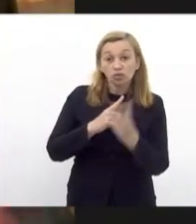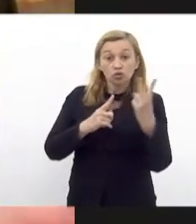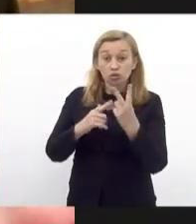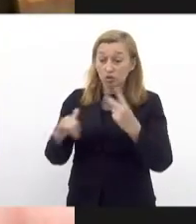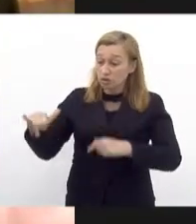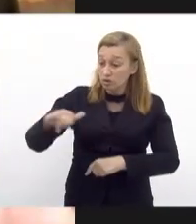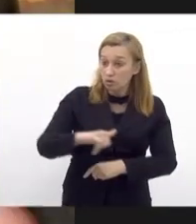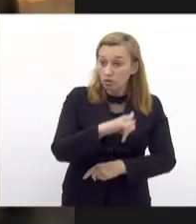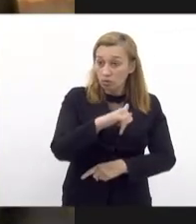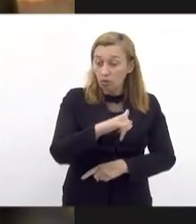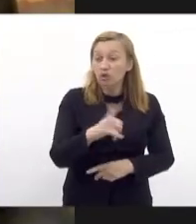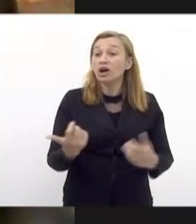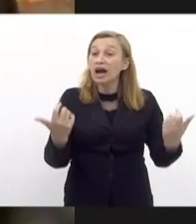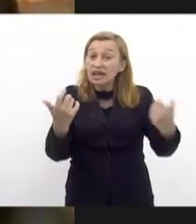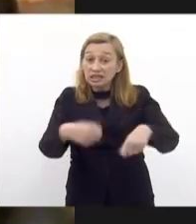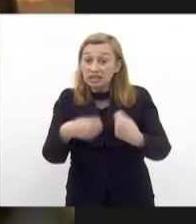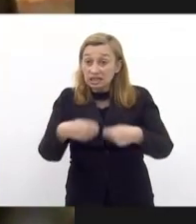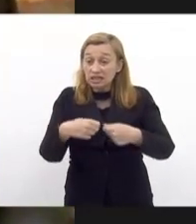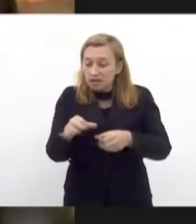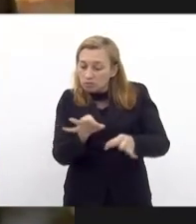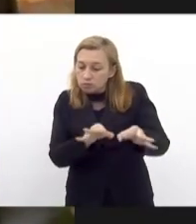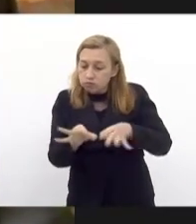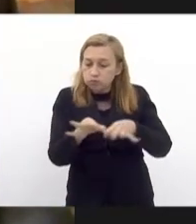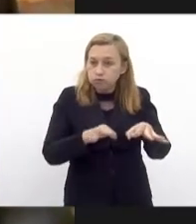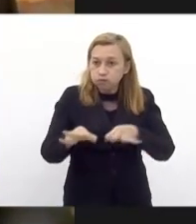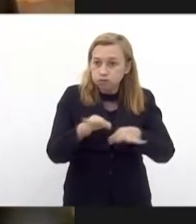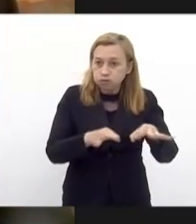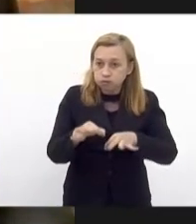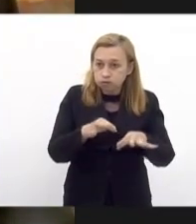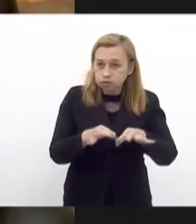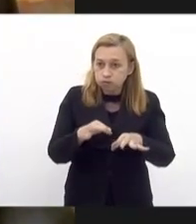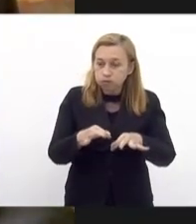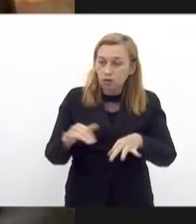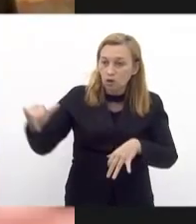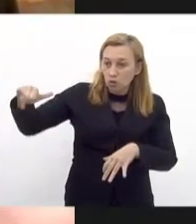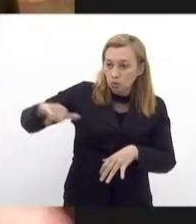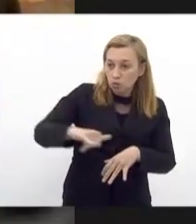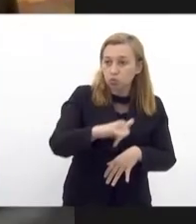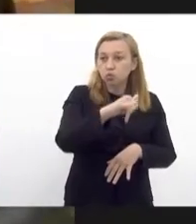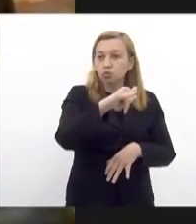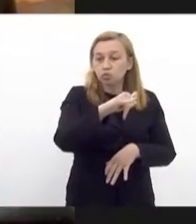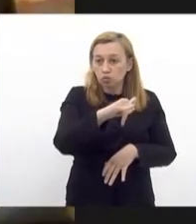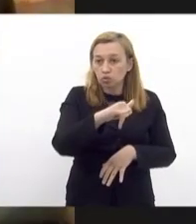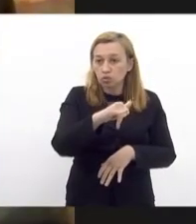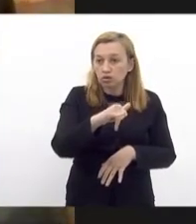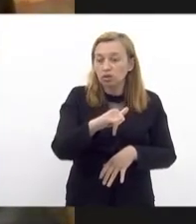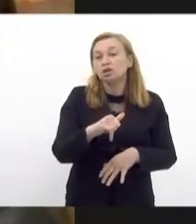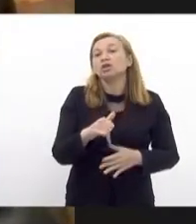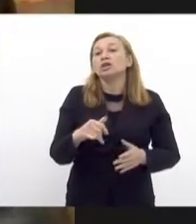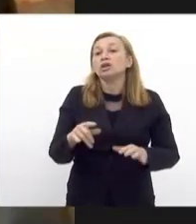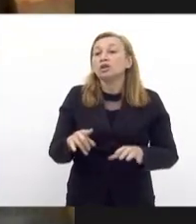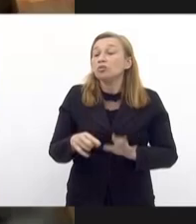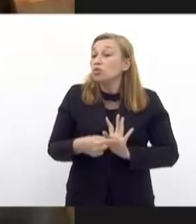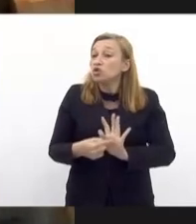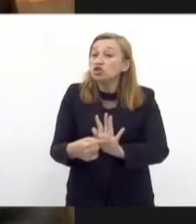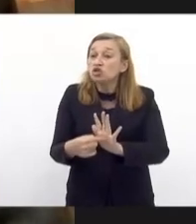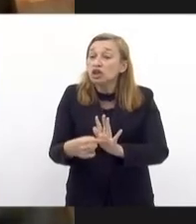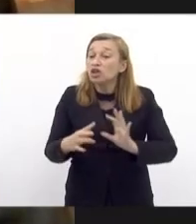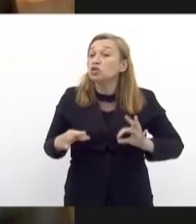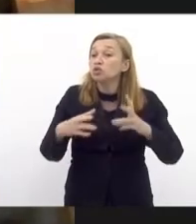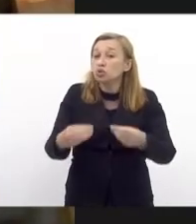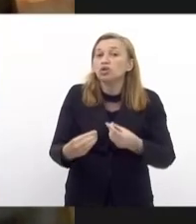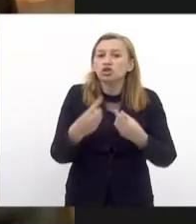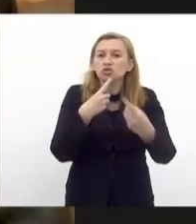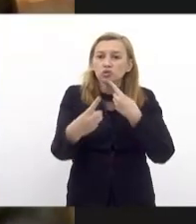a necessidade de uma coordenação de tráfego aéreo e botar na mesa a discussão da